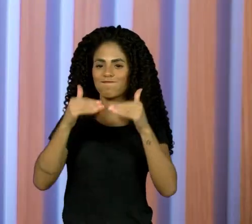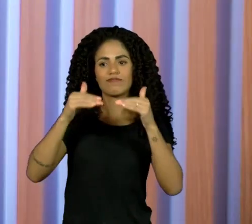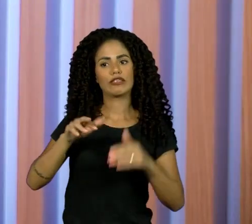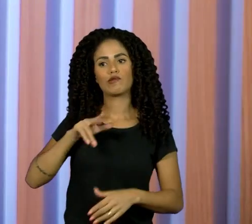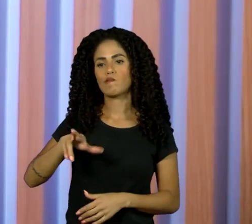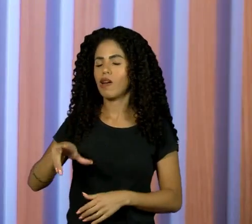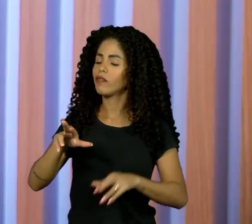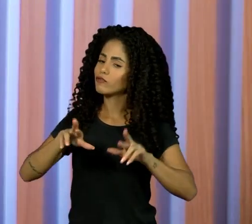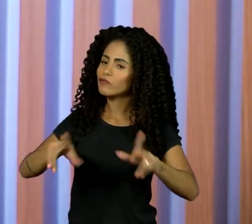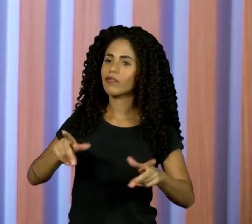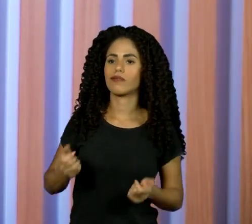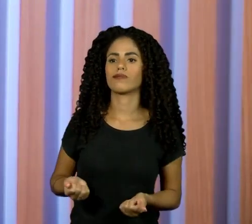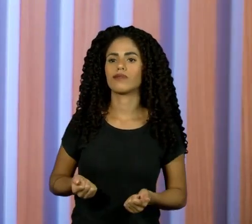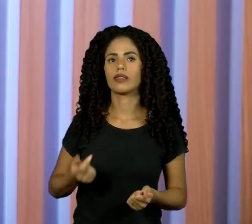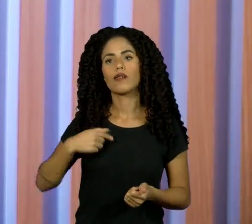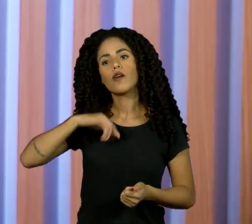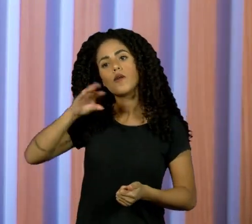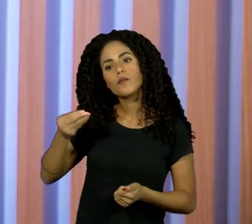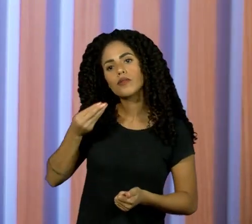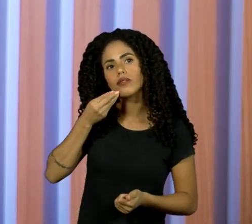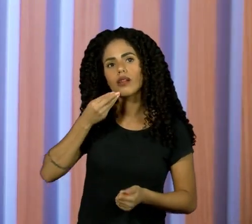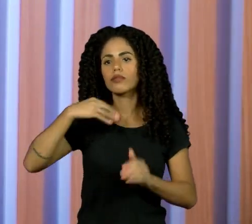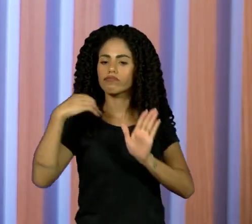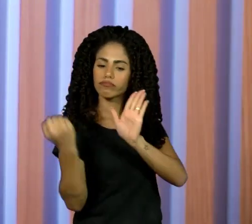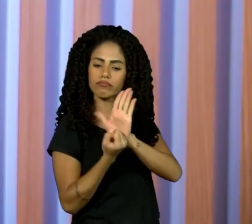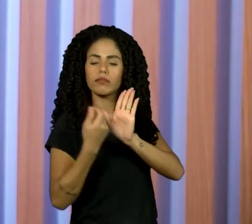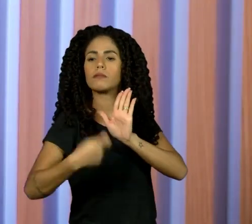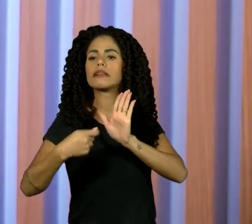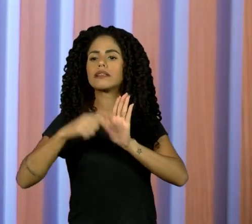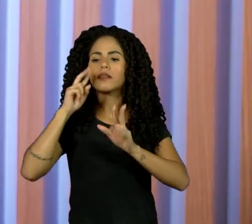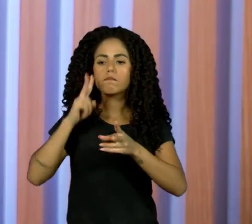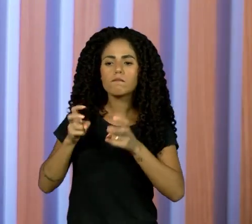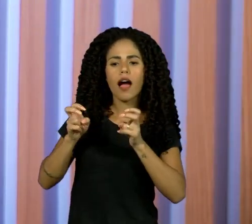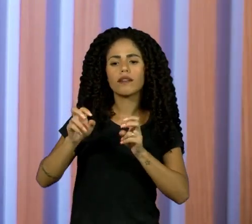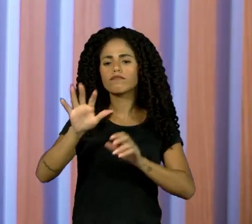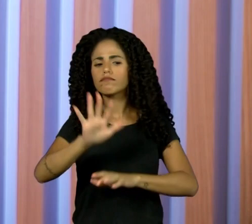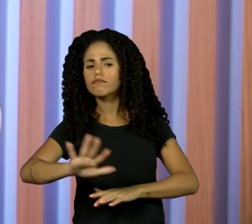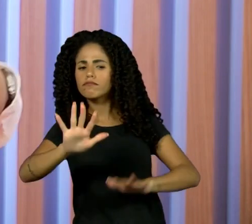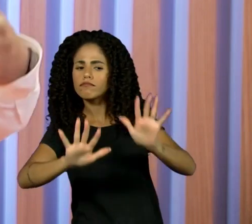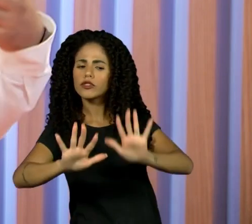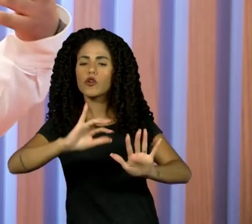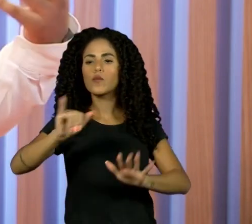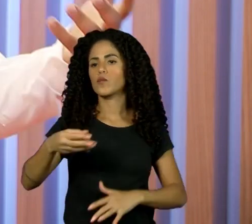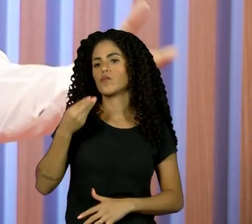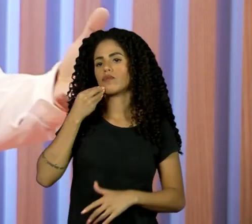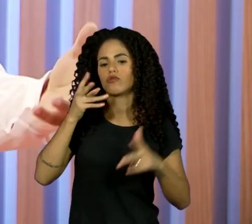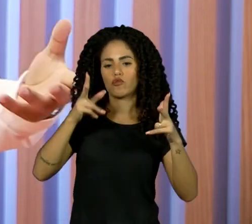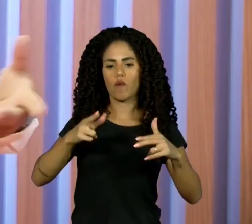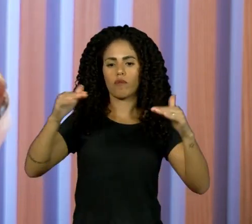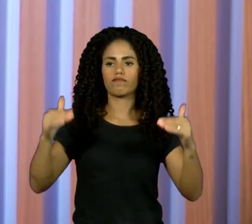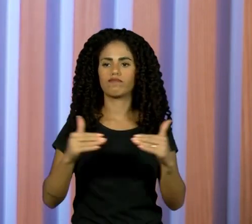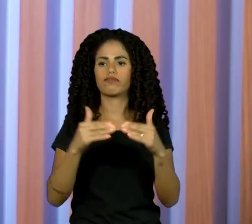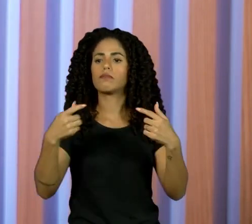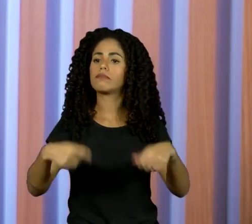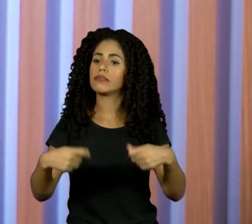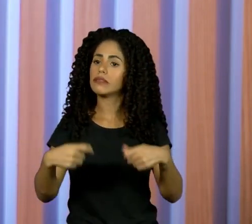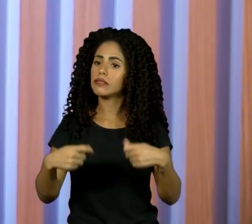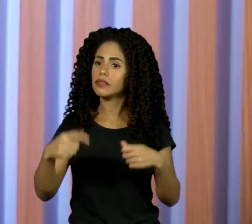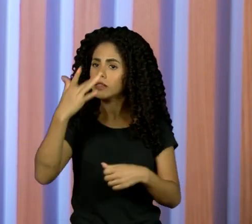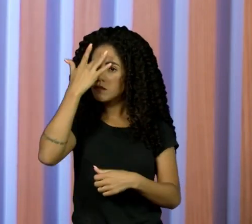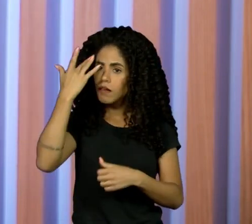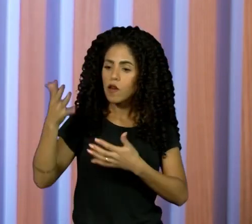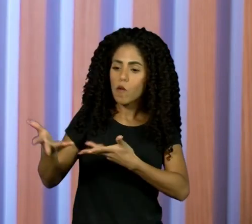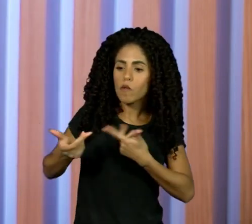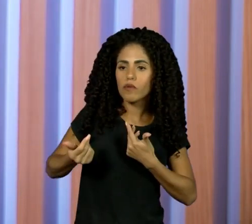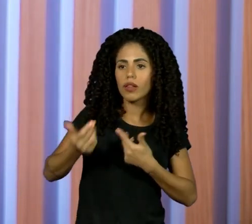né? Exato, daí vem a oportunidade, né? As marcas precisam ter esse olhar cuidadoso sobre oportunidade e sobre trabalhar com influenciadores pretos,